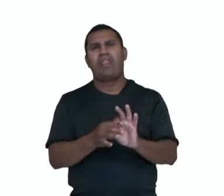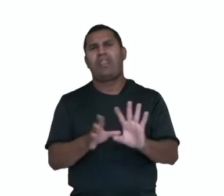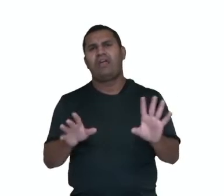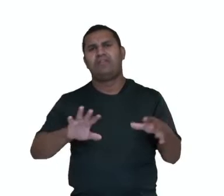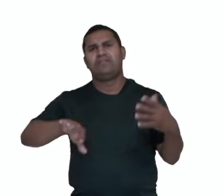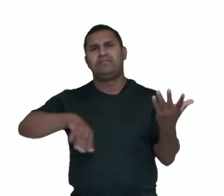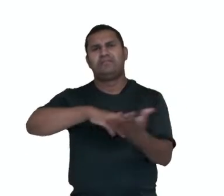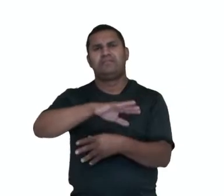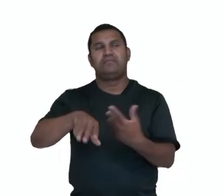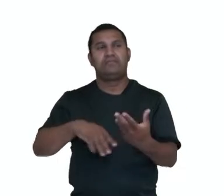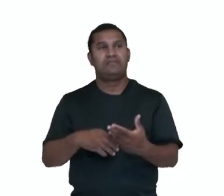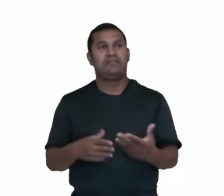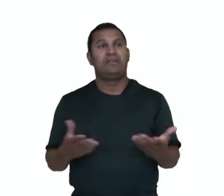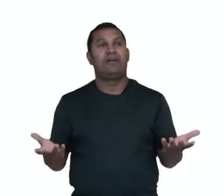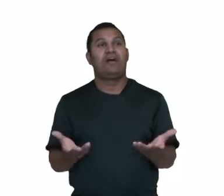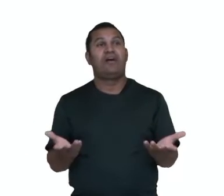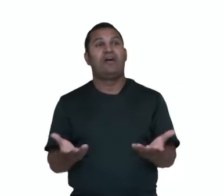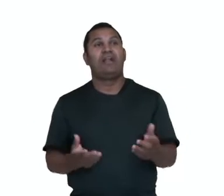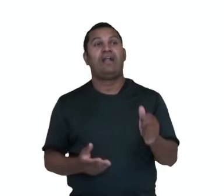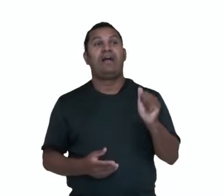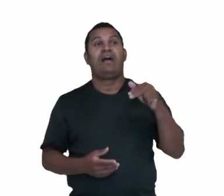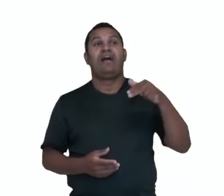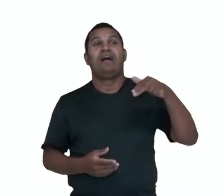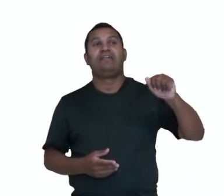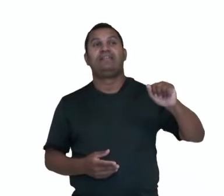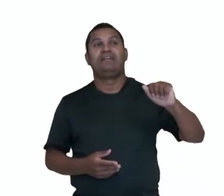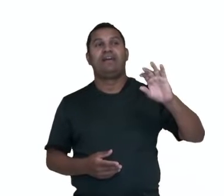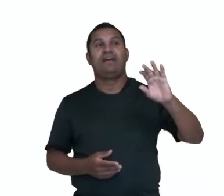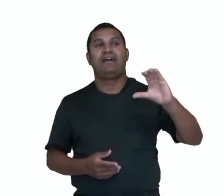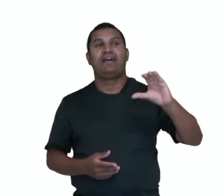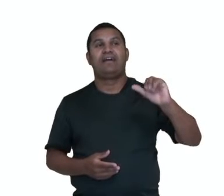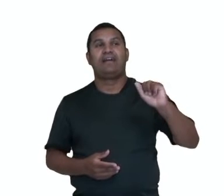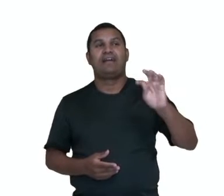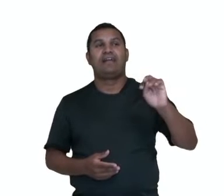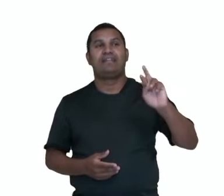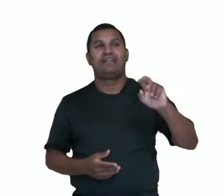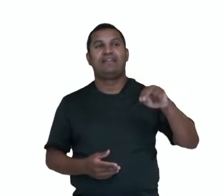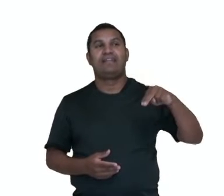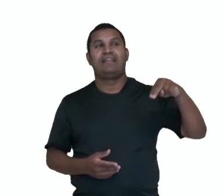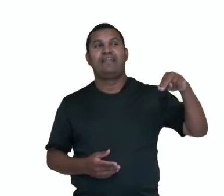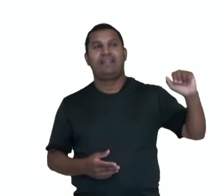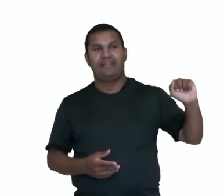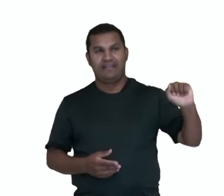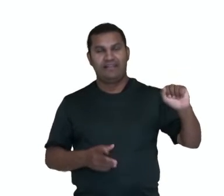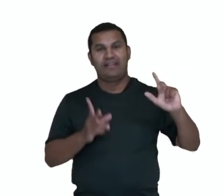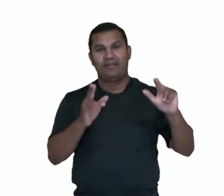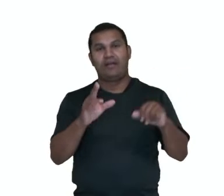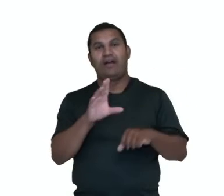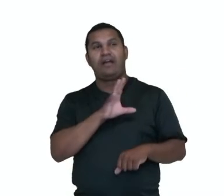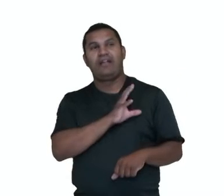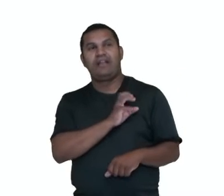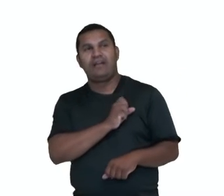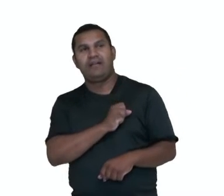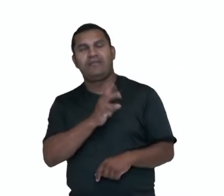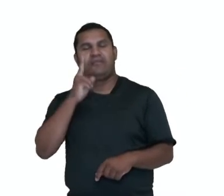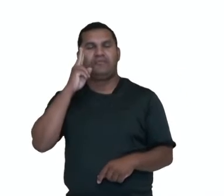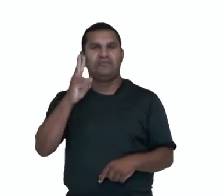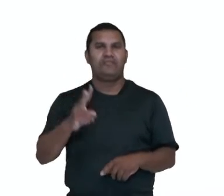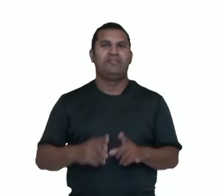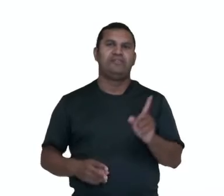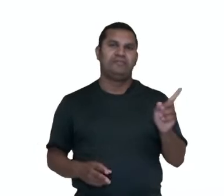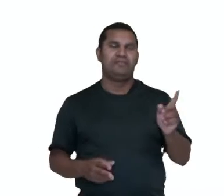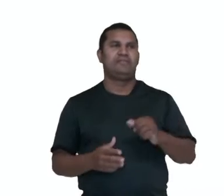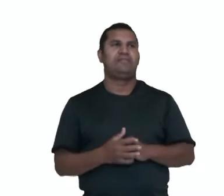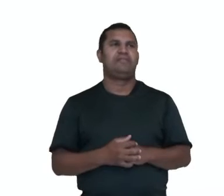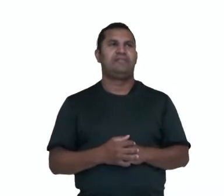Ana Catarina, a crush eterna do irmão do Jorel. O livro está muito